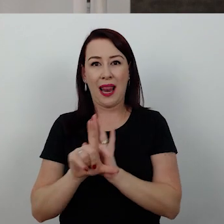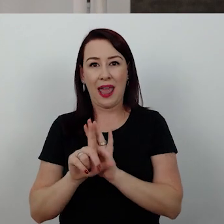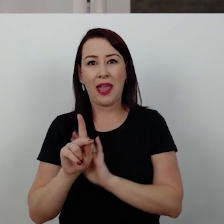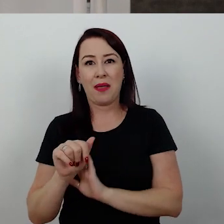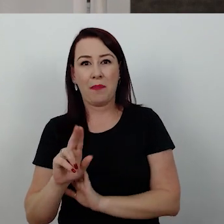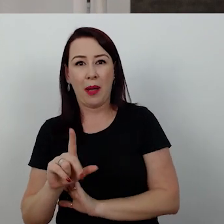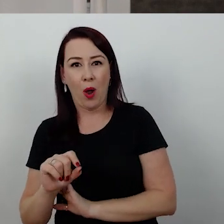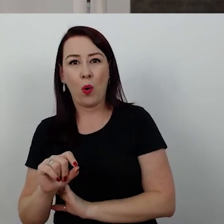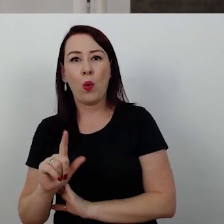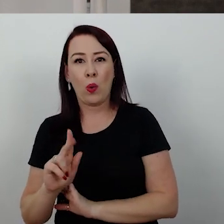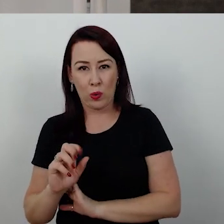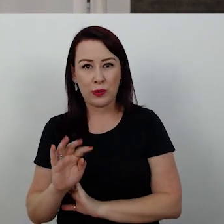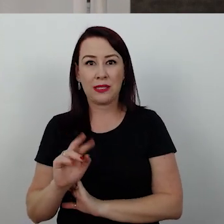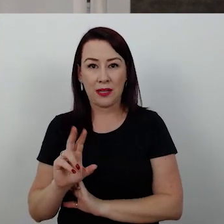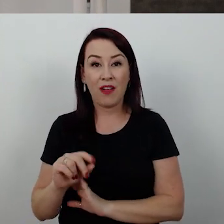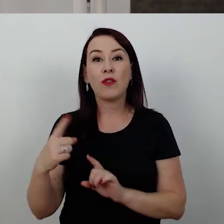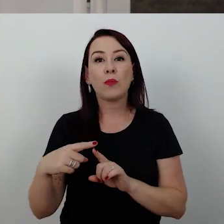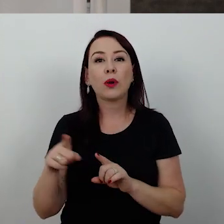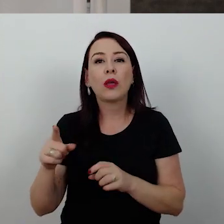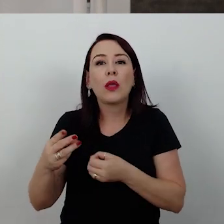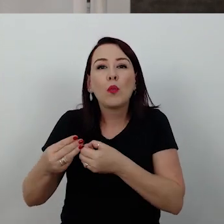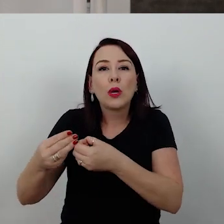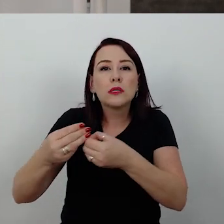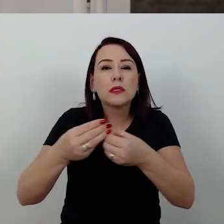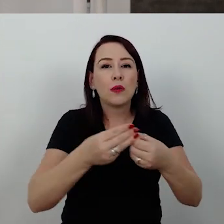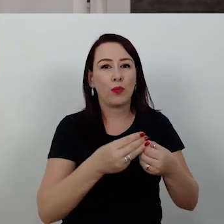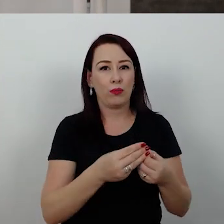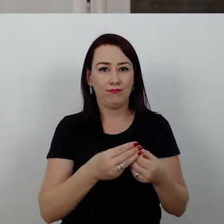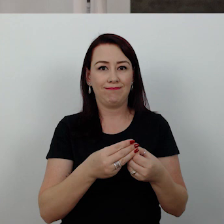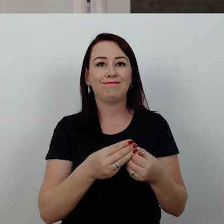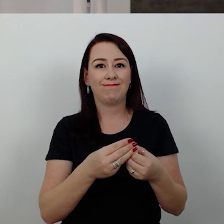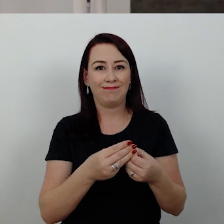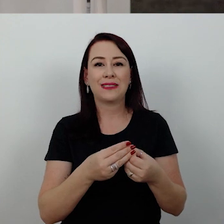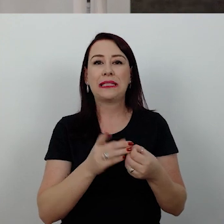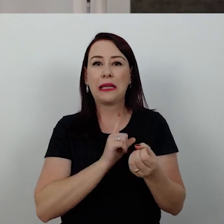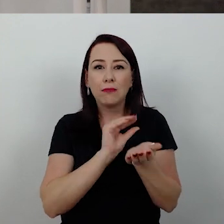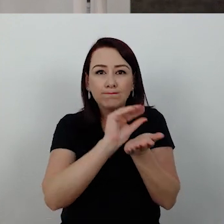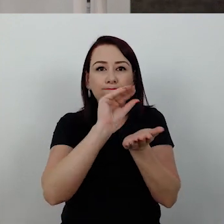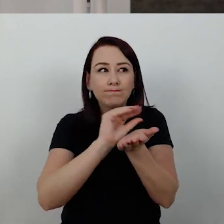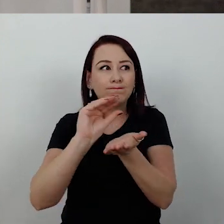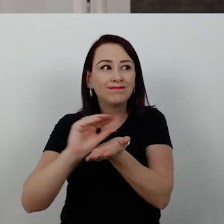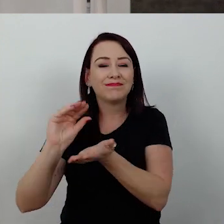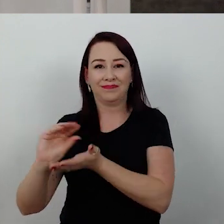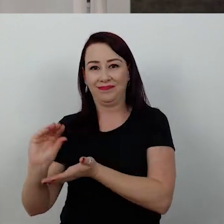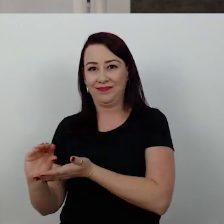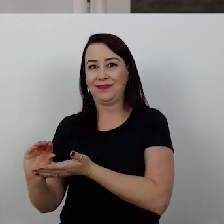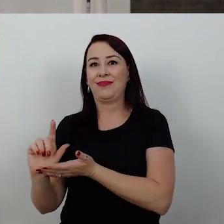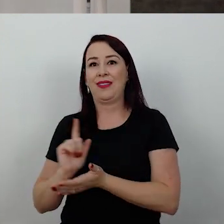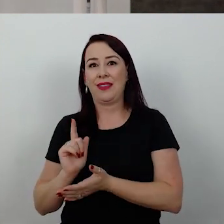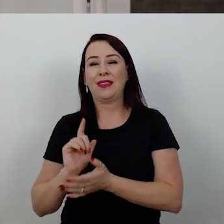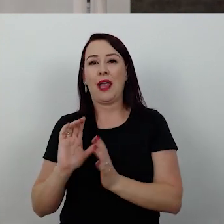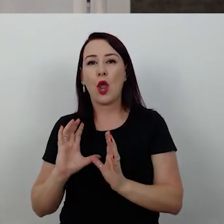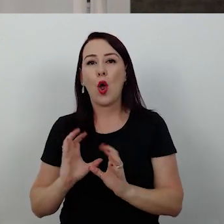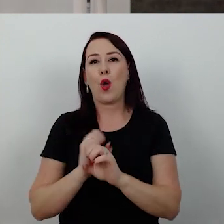lei e desse investimento que, né, vai escoar agora. Em municípios, direcionado, né, nos